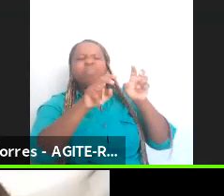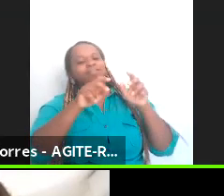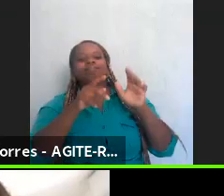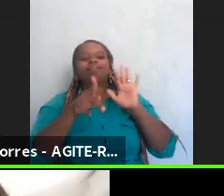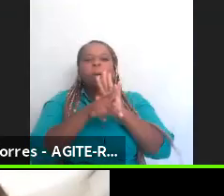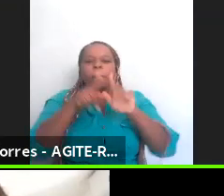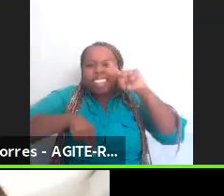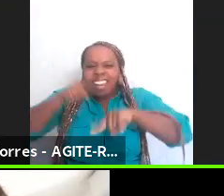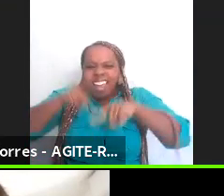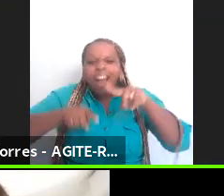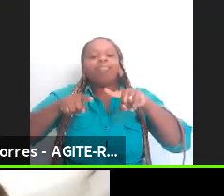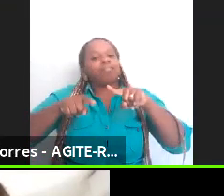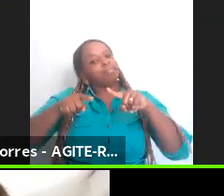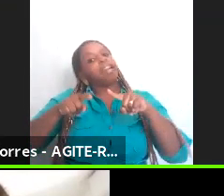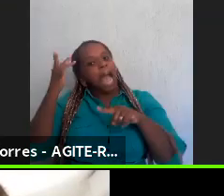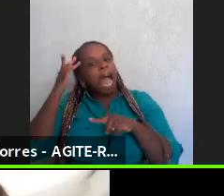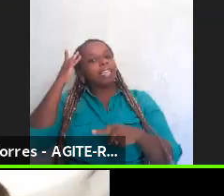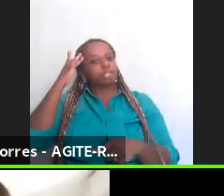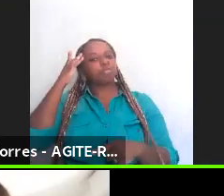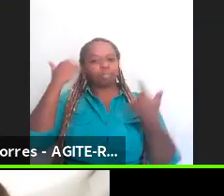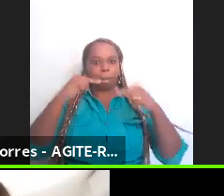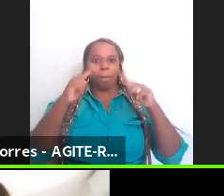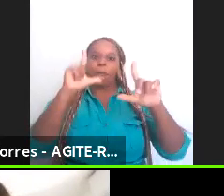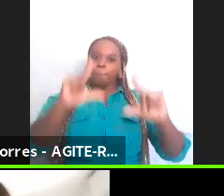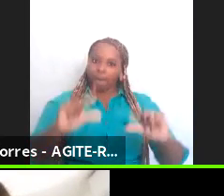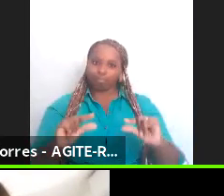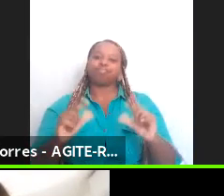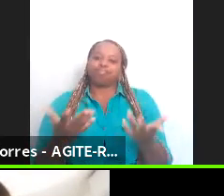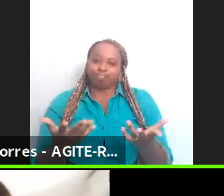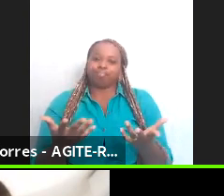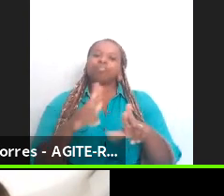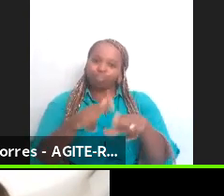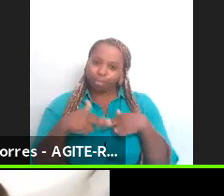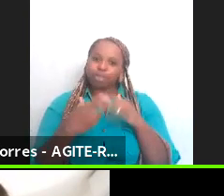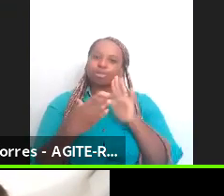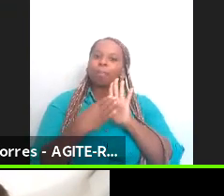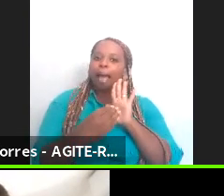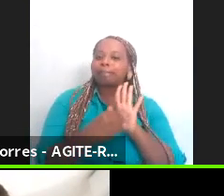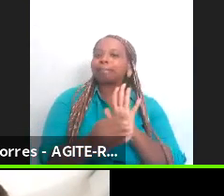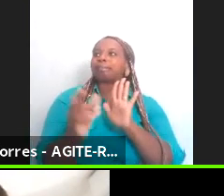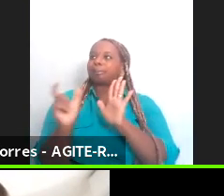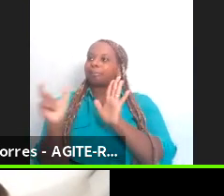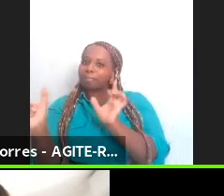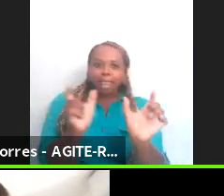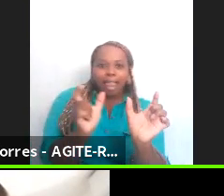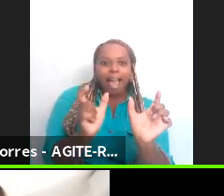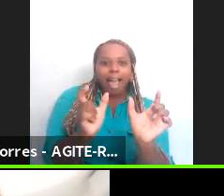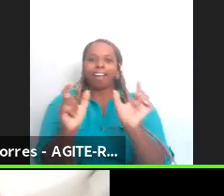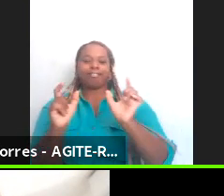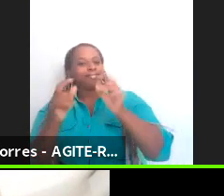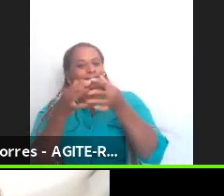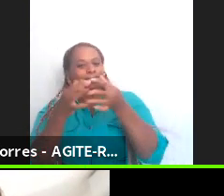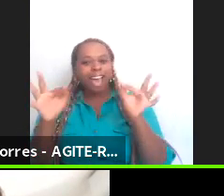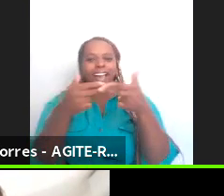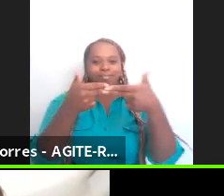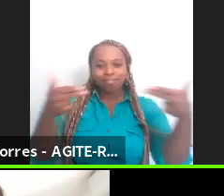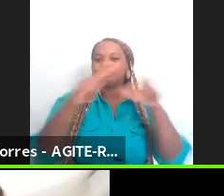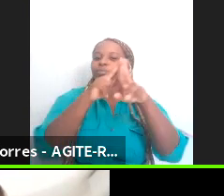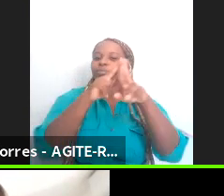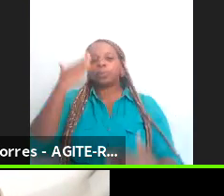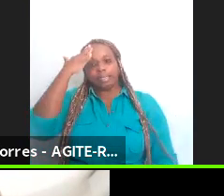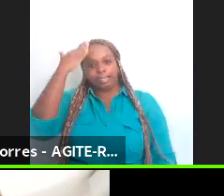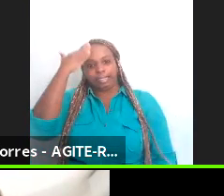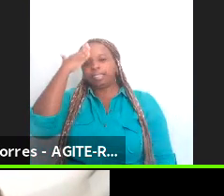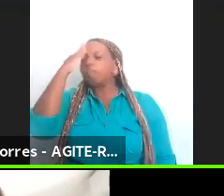teria tido menos trabalho de manter a padronização de termos. Então, eu sei exatamente que